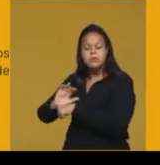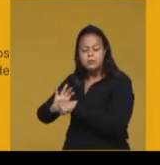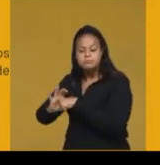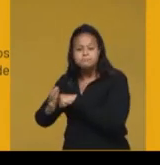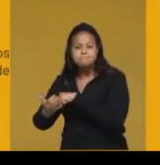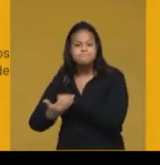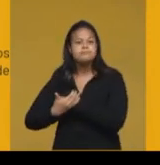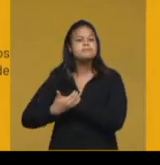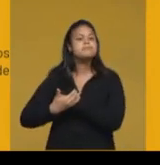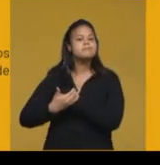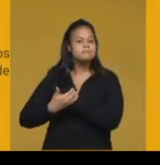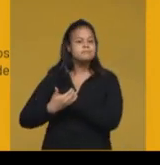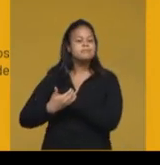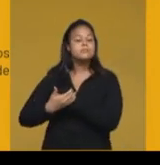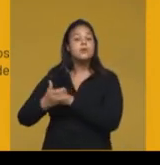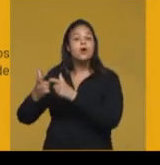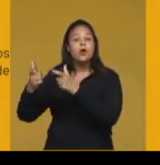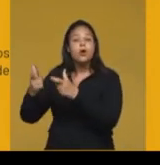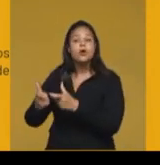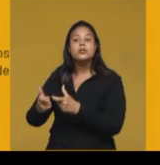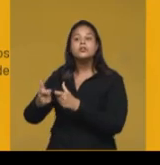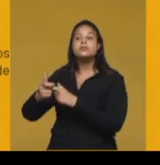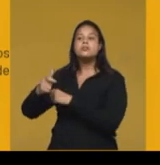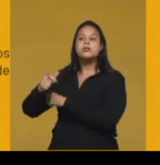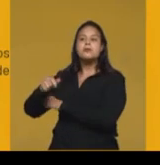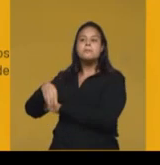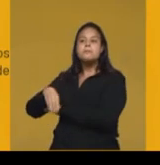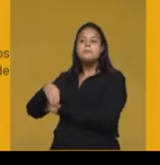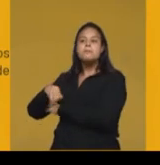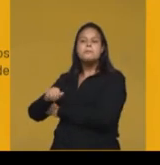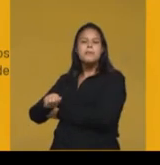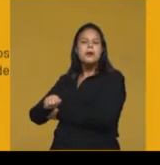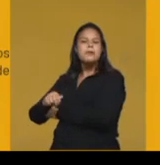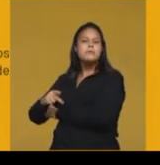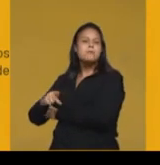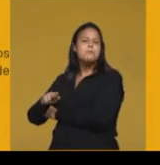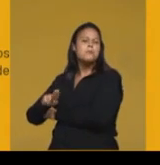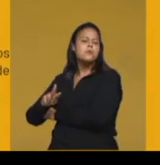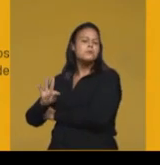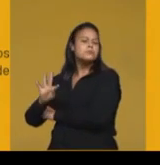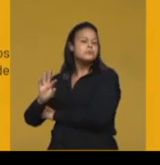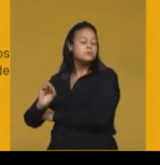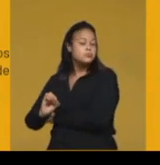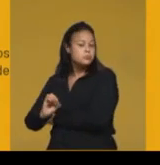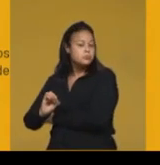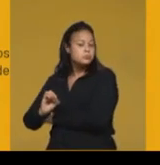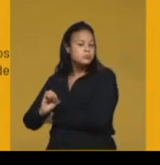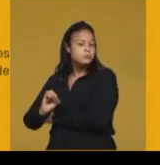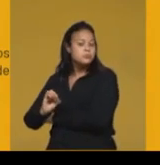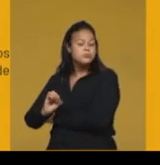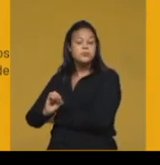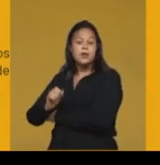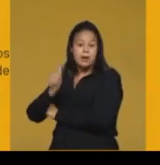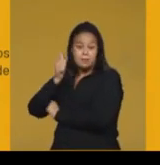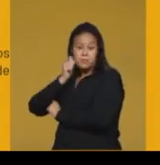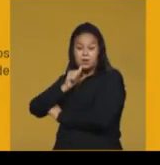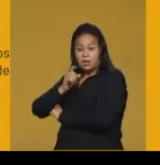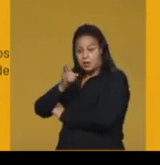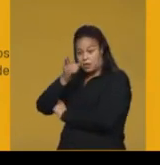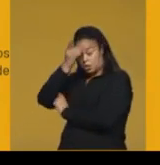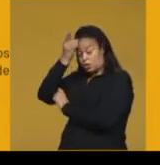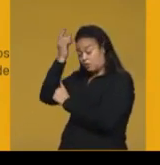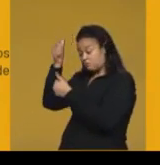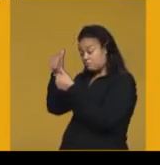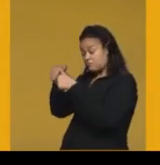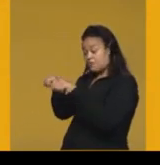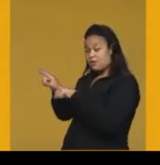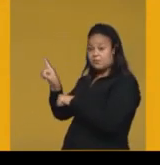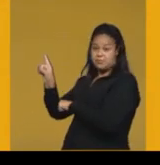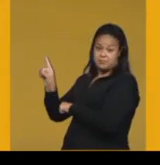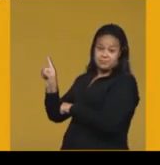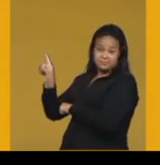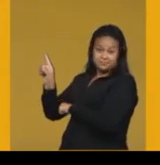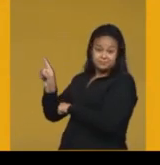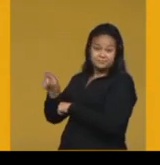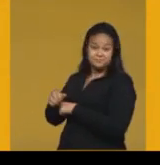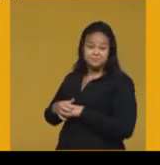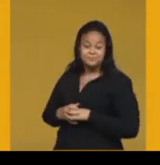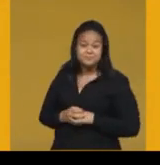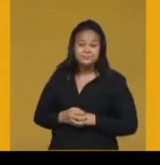em Maputo. É onde, né, a nossa autora está.